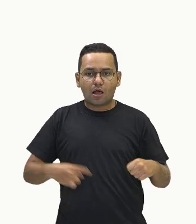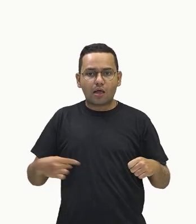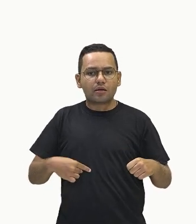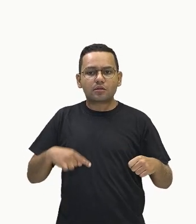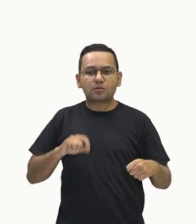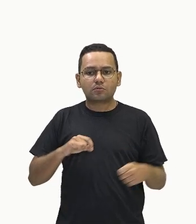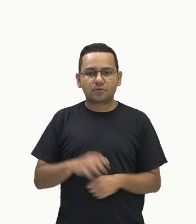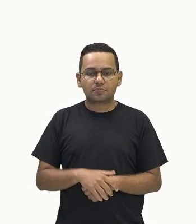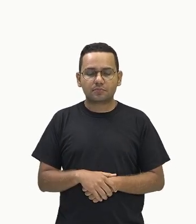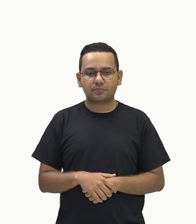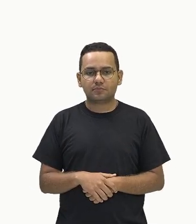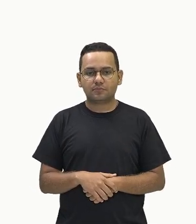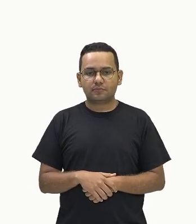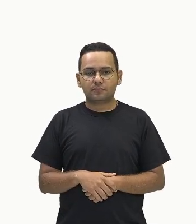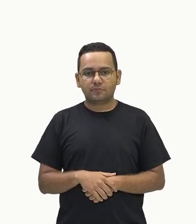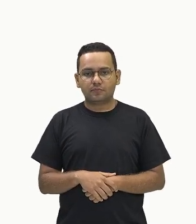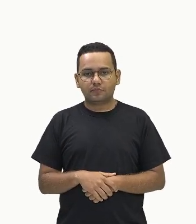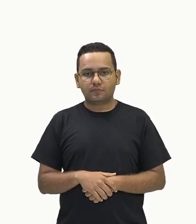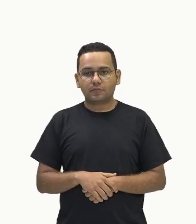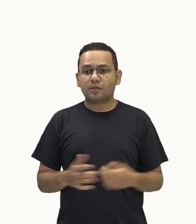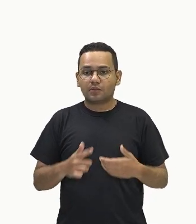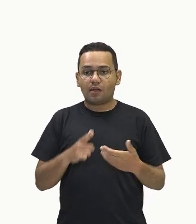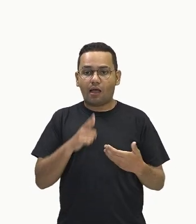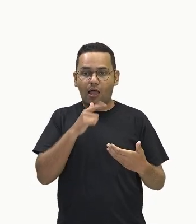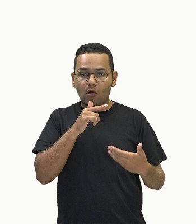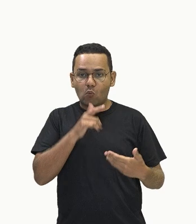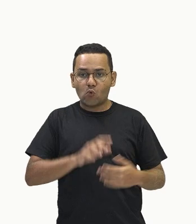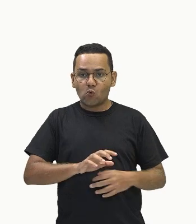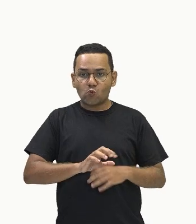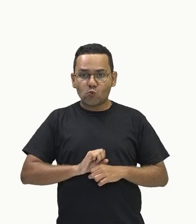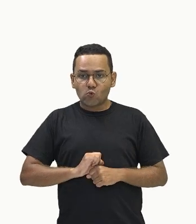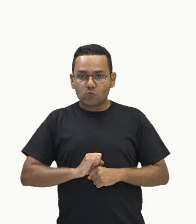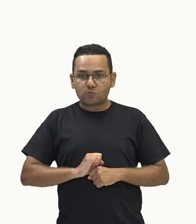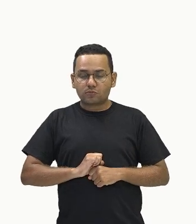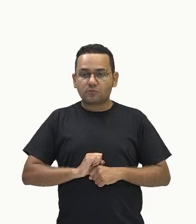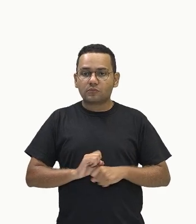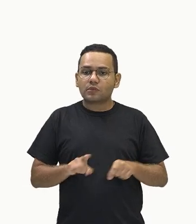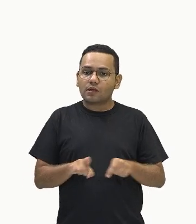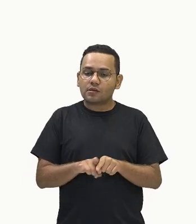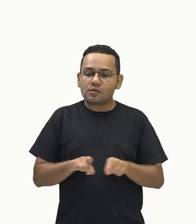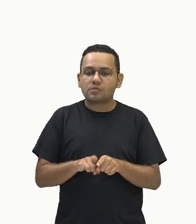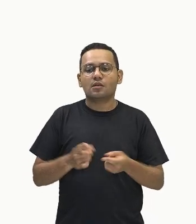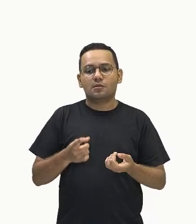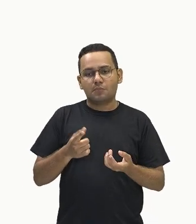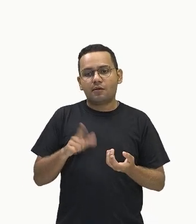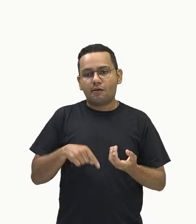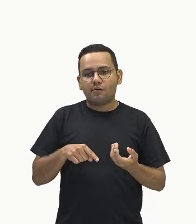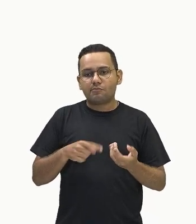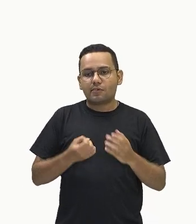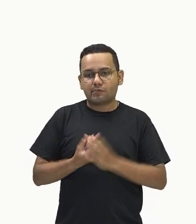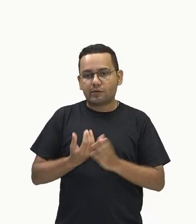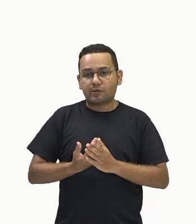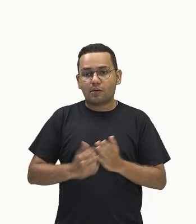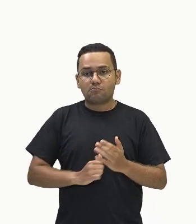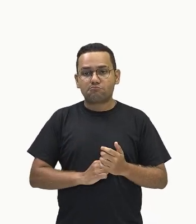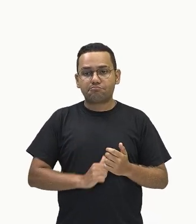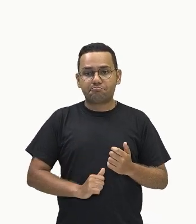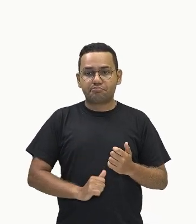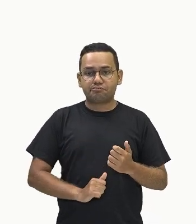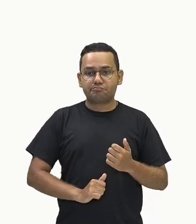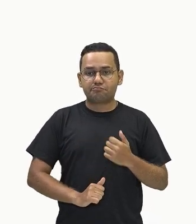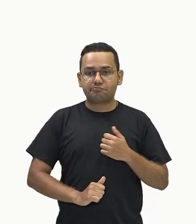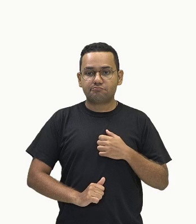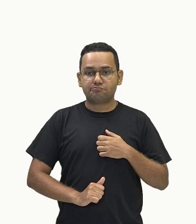A absorção da água e a formação do bolo fecal, que será eliminado pelo